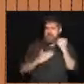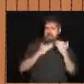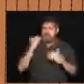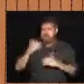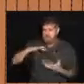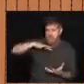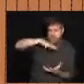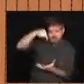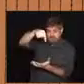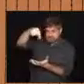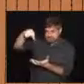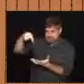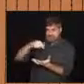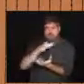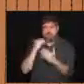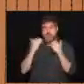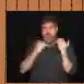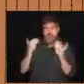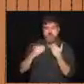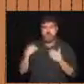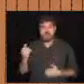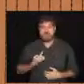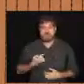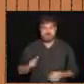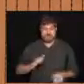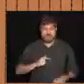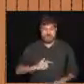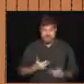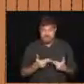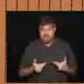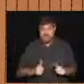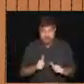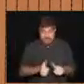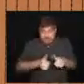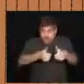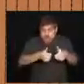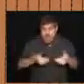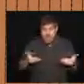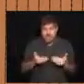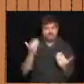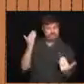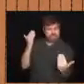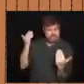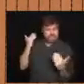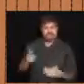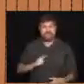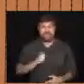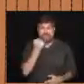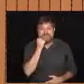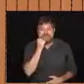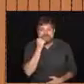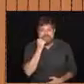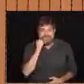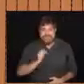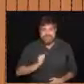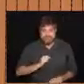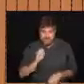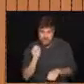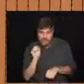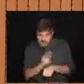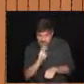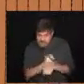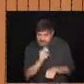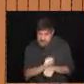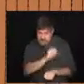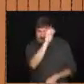de pessoas. Nós temos algumas coisas positivas hoje, por exemplo, a ciência. O vírus, quando